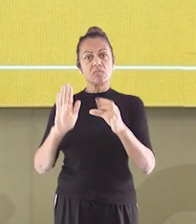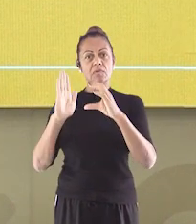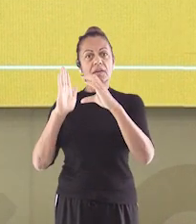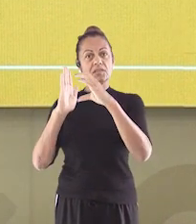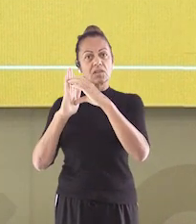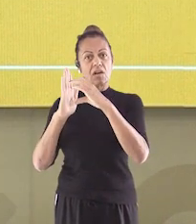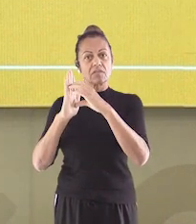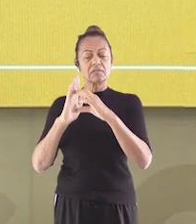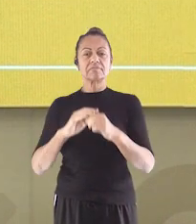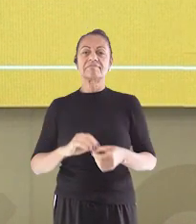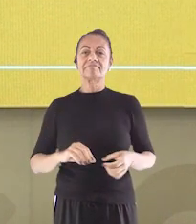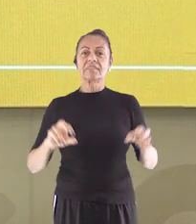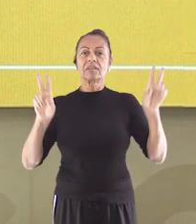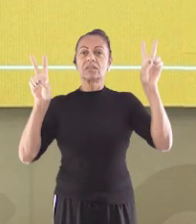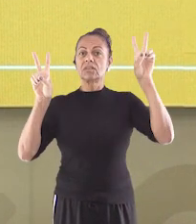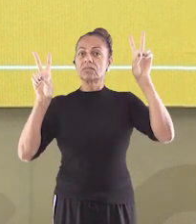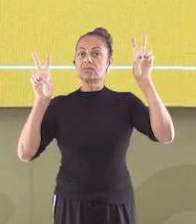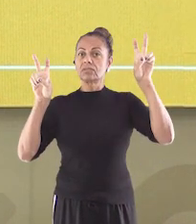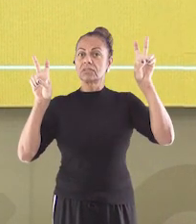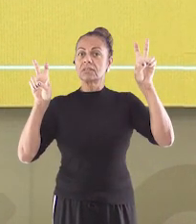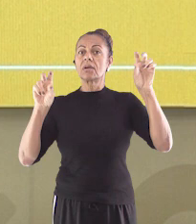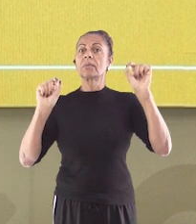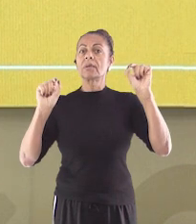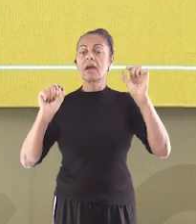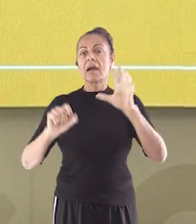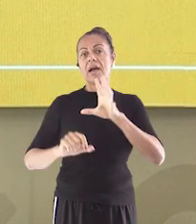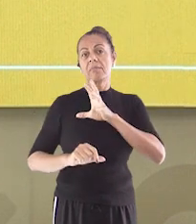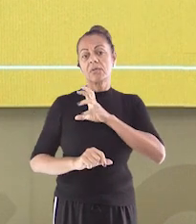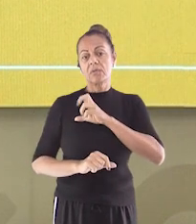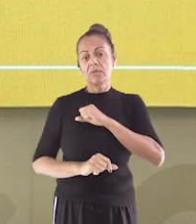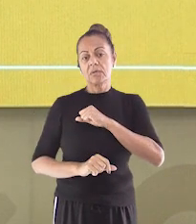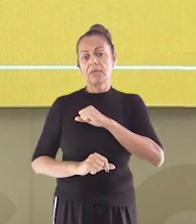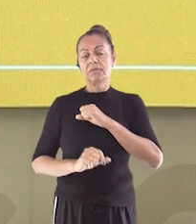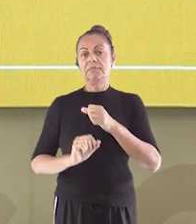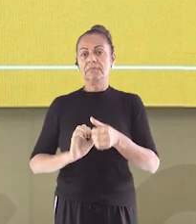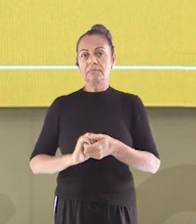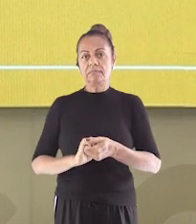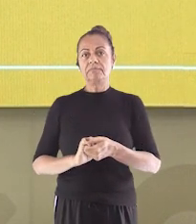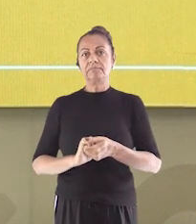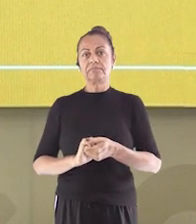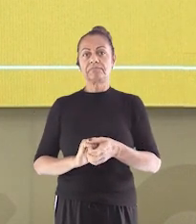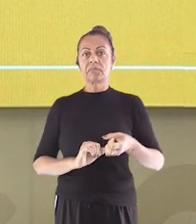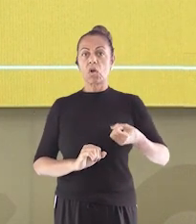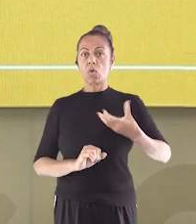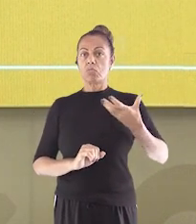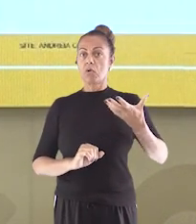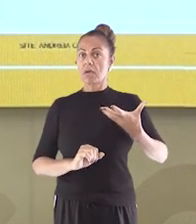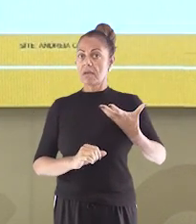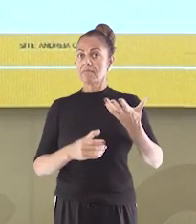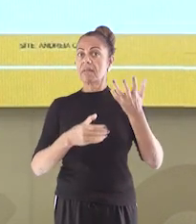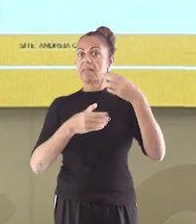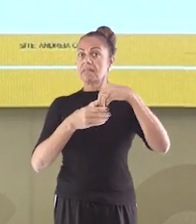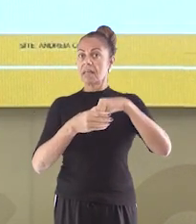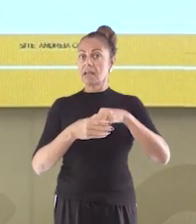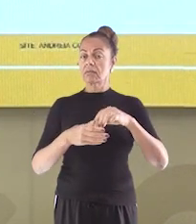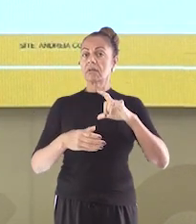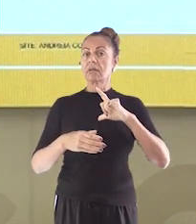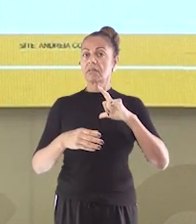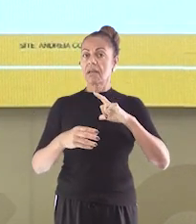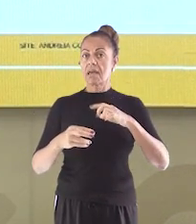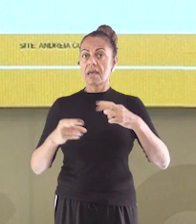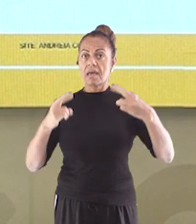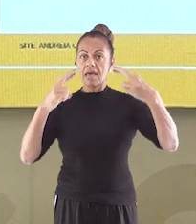estrofe. Título, Amor. Texto do poema, Humor. Os poemas podem conter